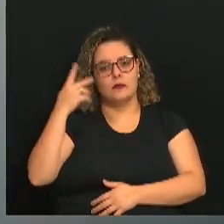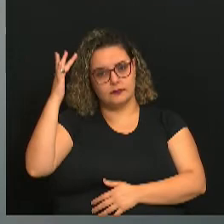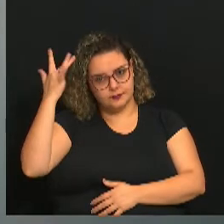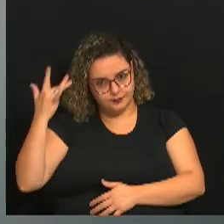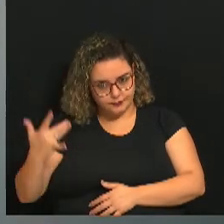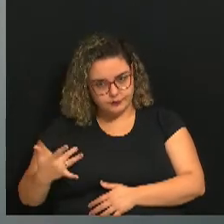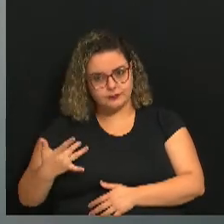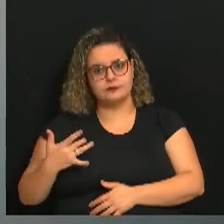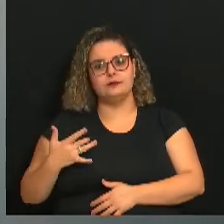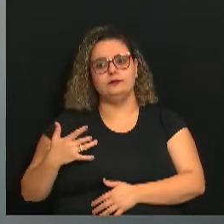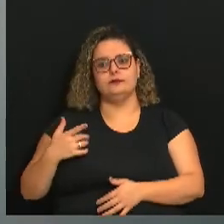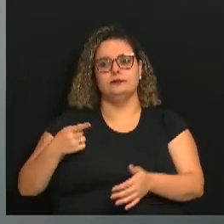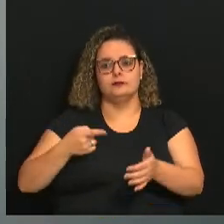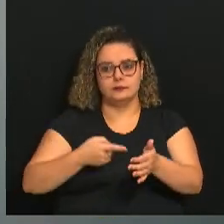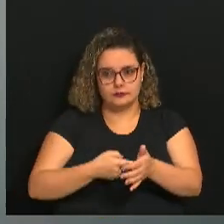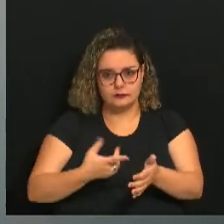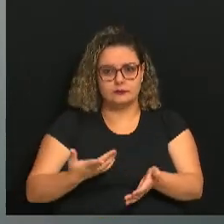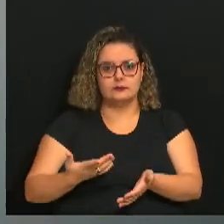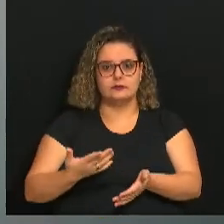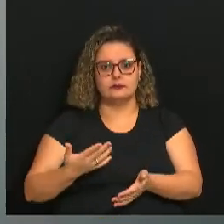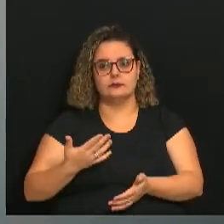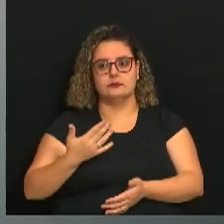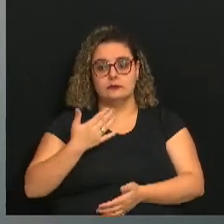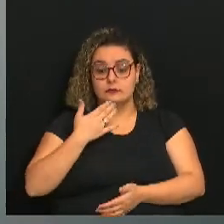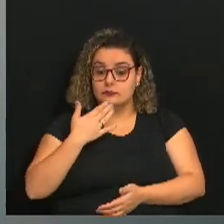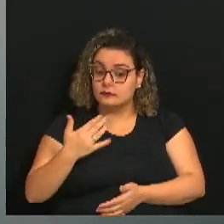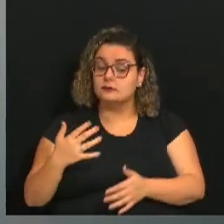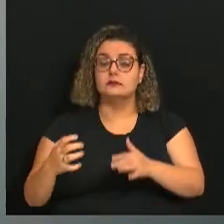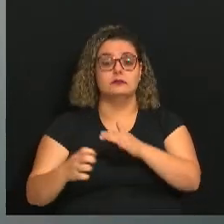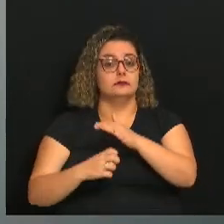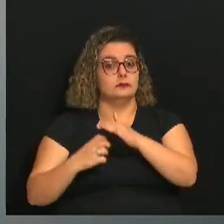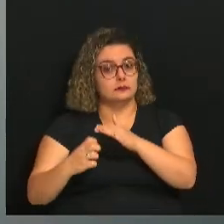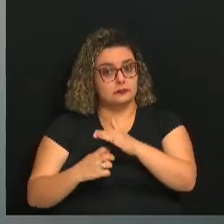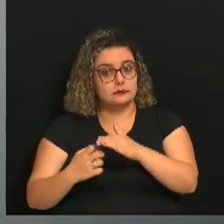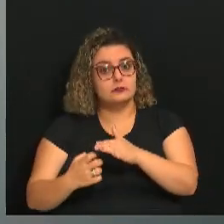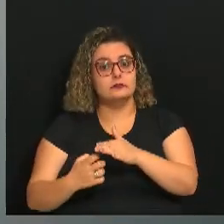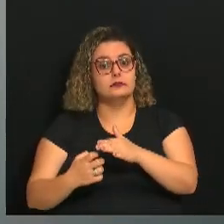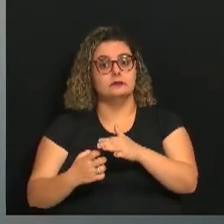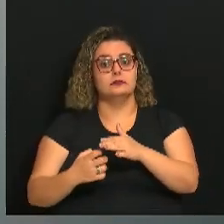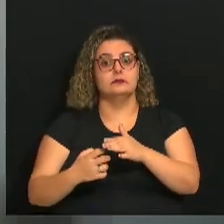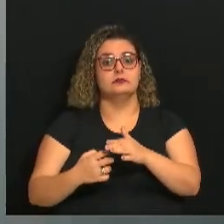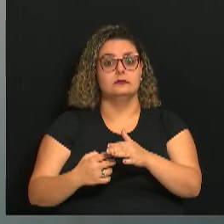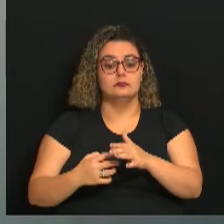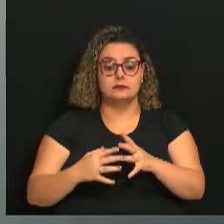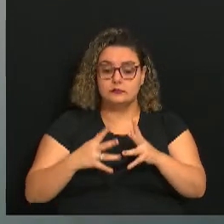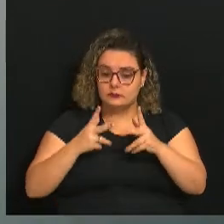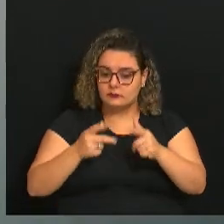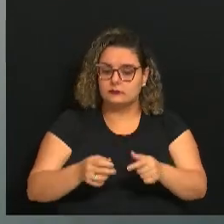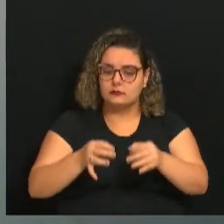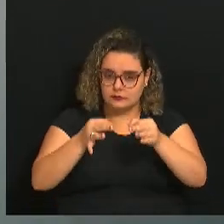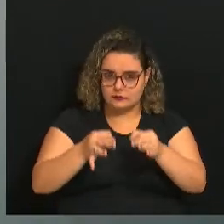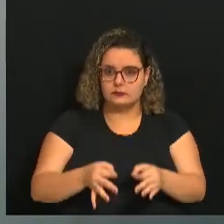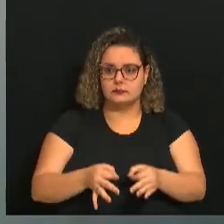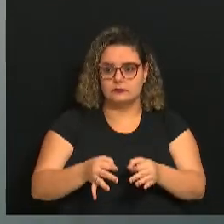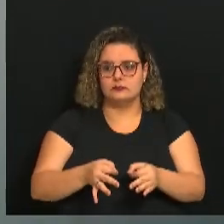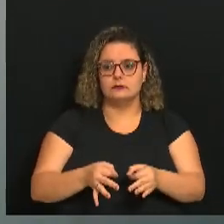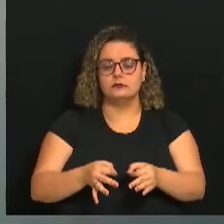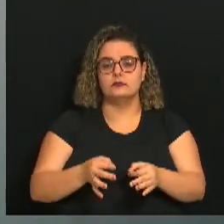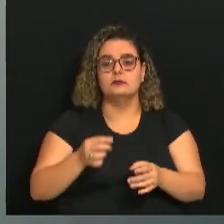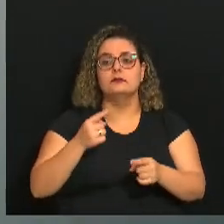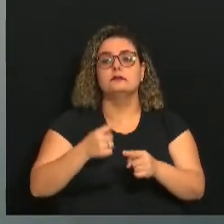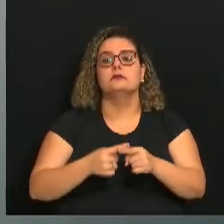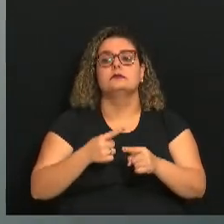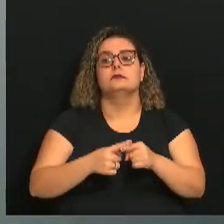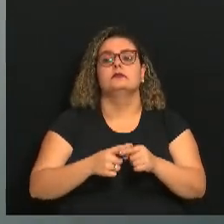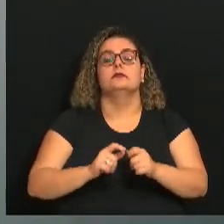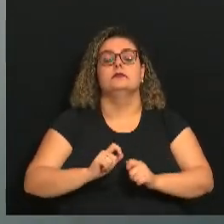recebeu e falou, estamos cobrando da empresa que a empresa regularize isso. Por que isso ainda não tomou uma dimensão